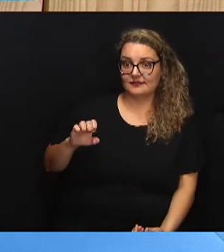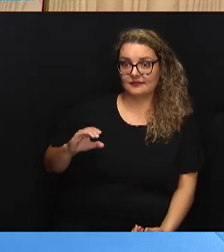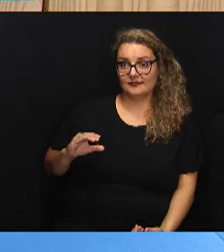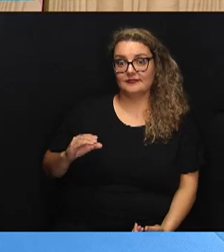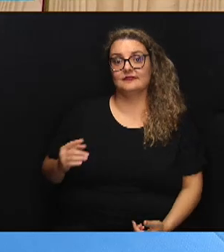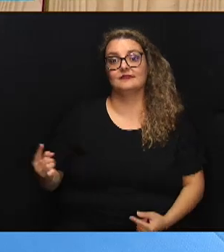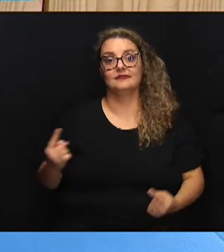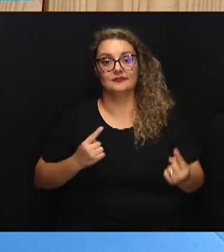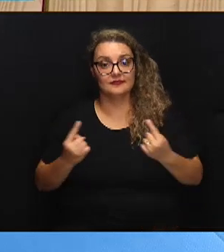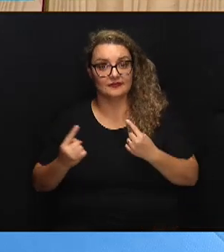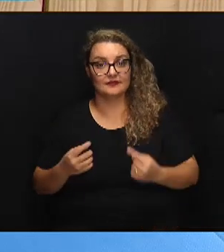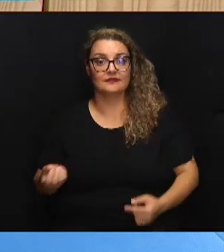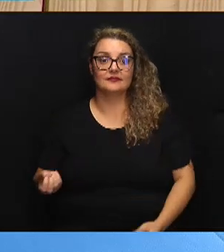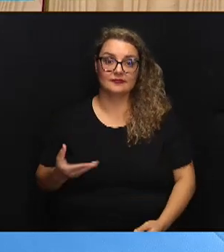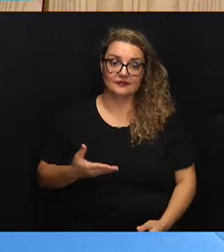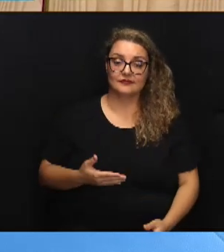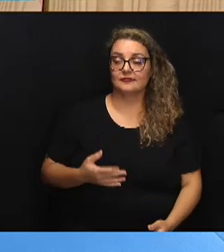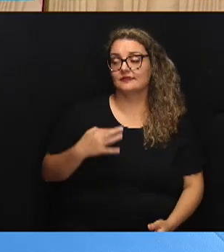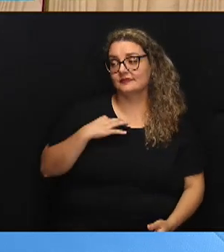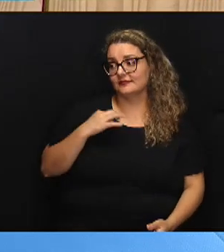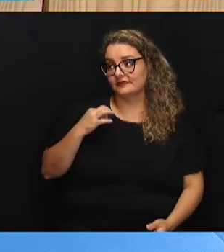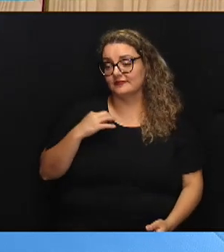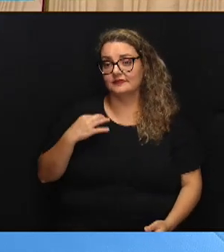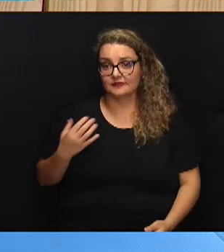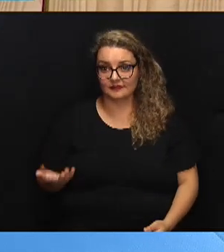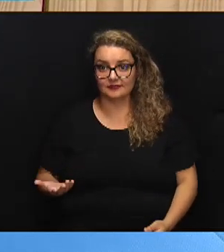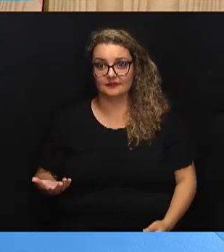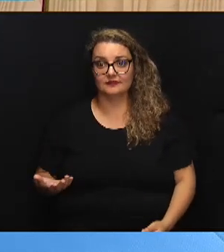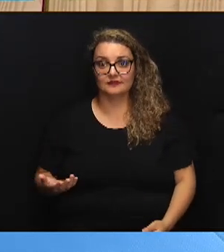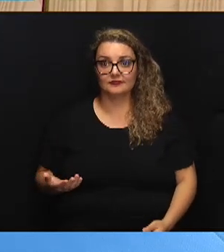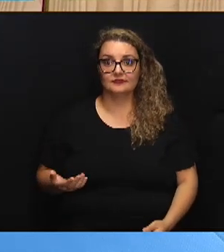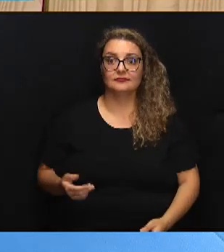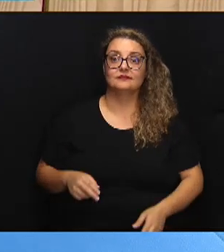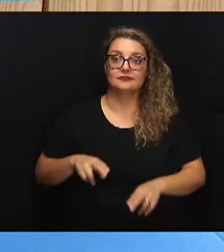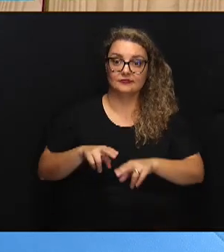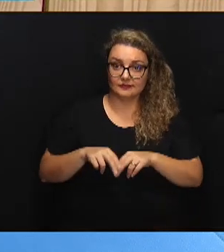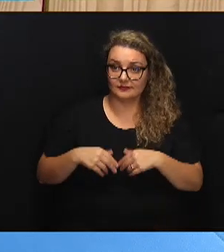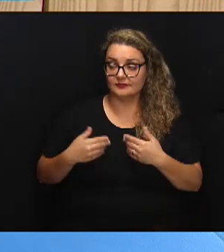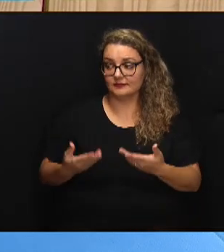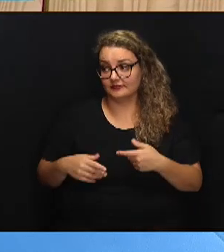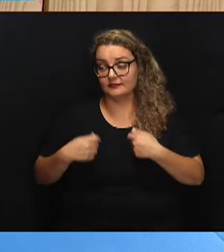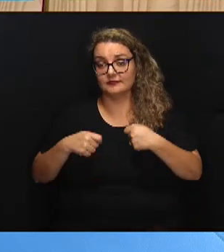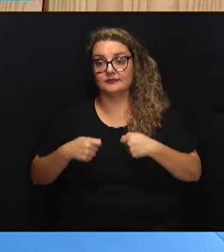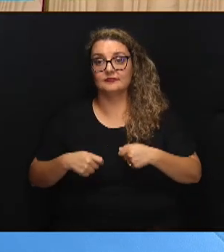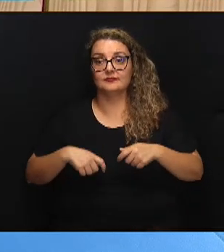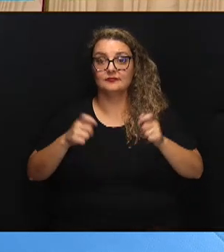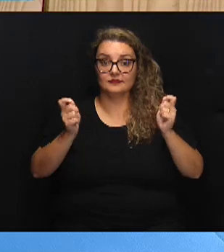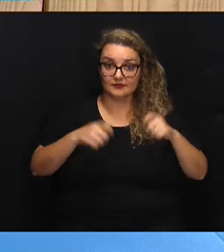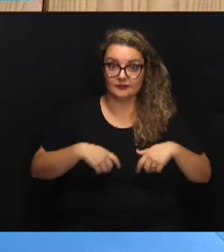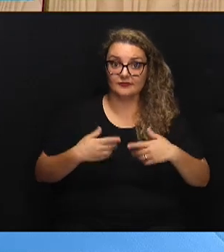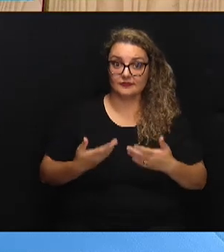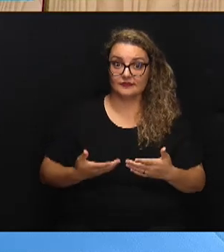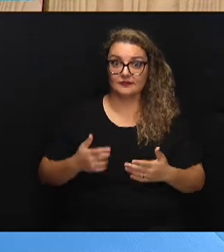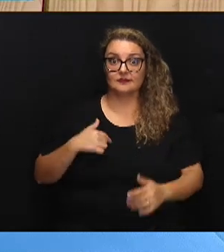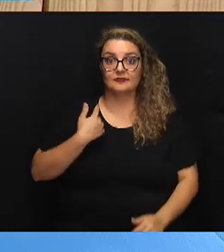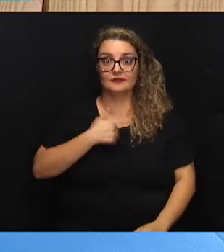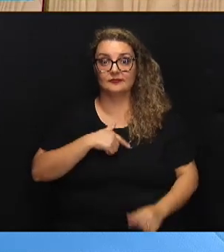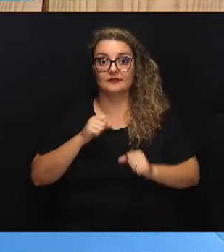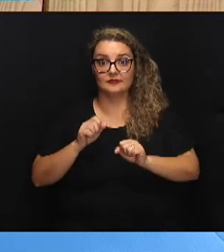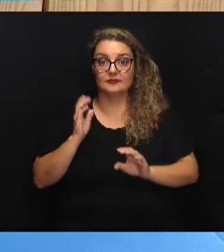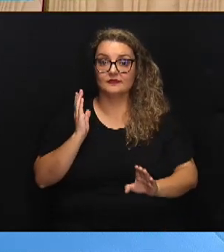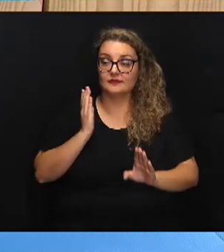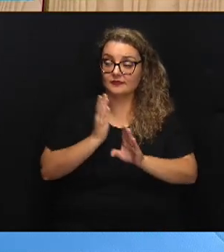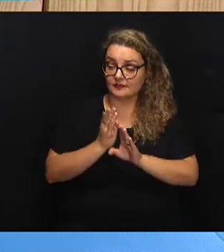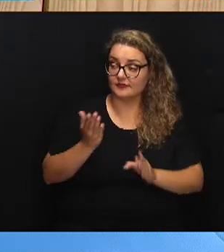chegando novos voluntários, mas por isso é necessário fazer, né, essa capacitação para que a gente possa